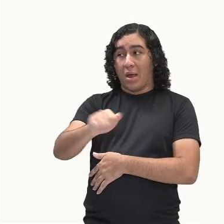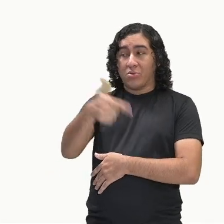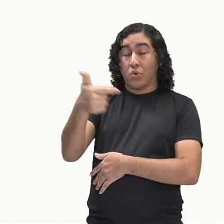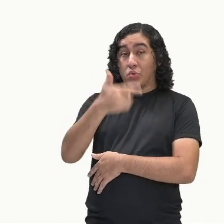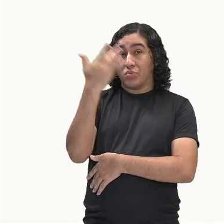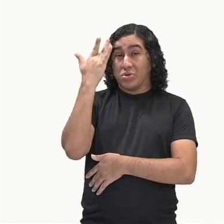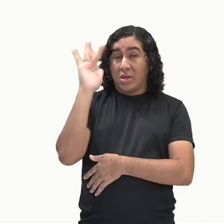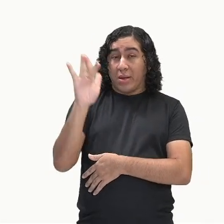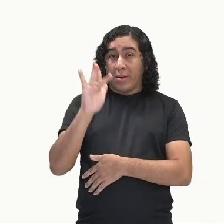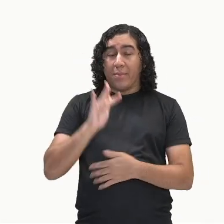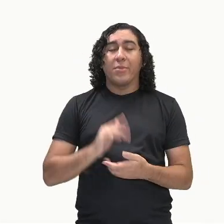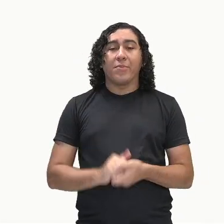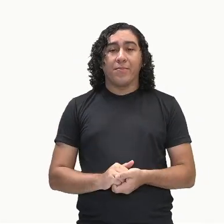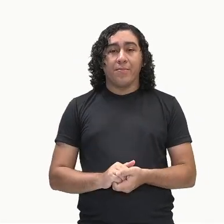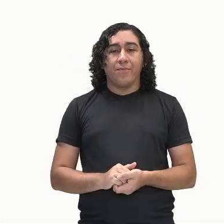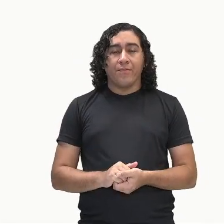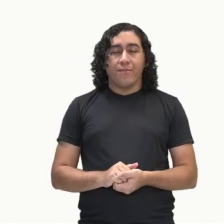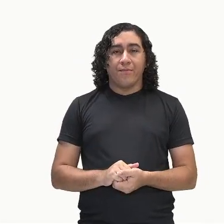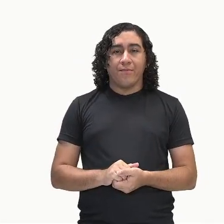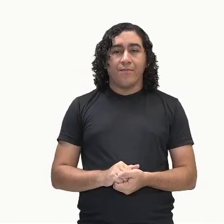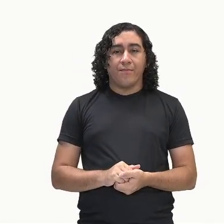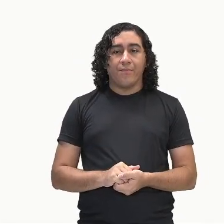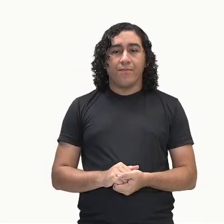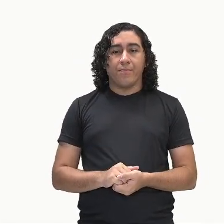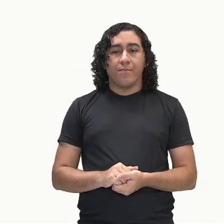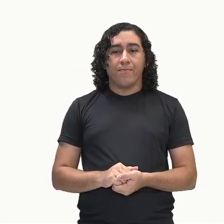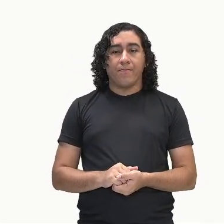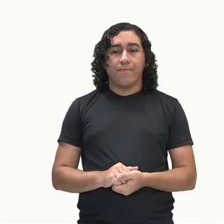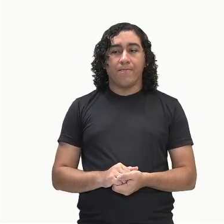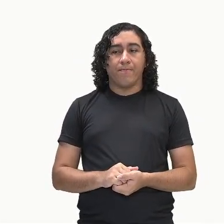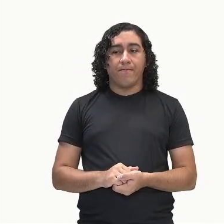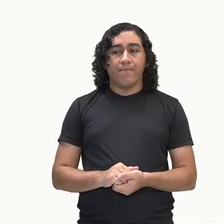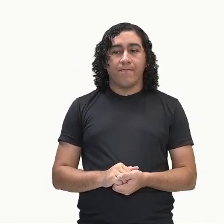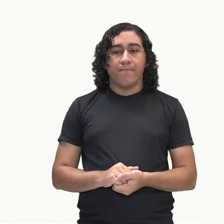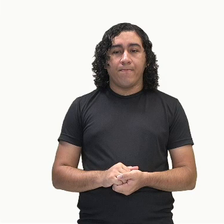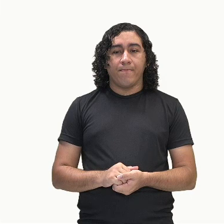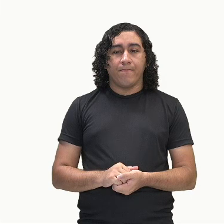agora. Olha só.